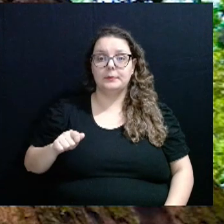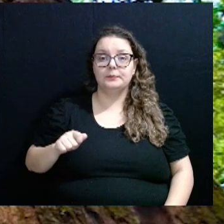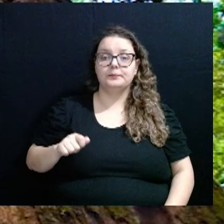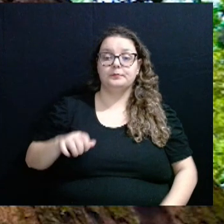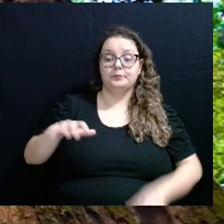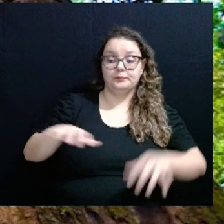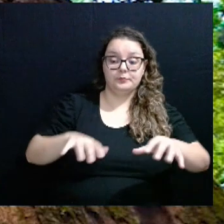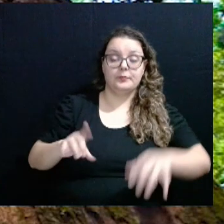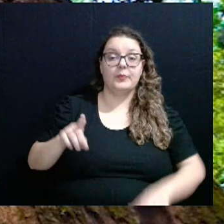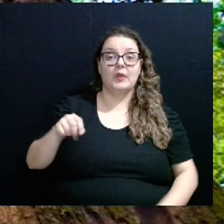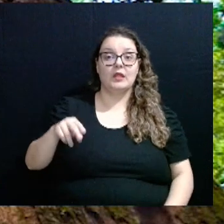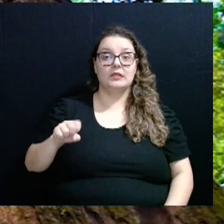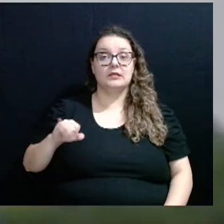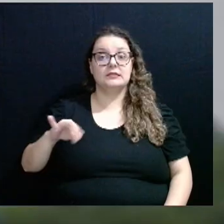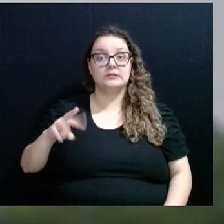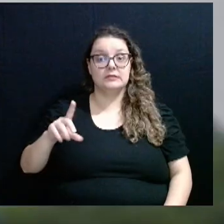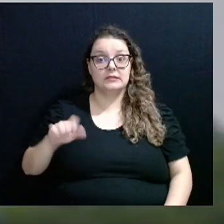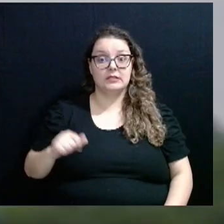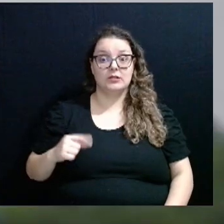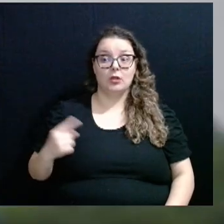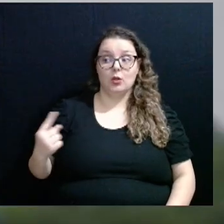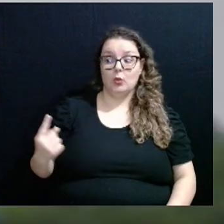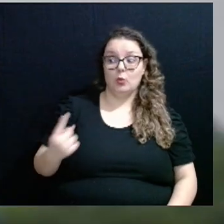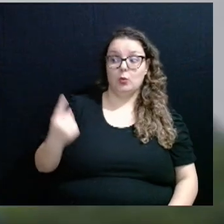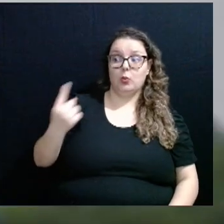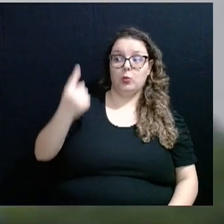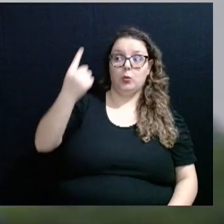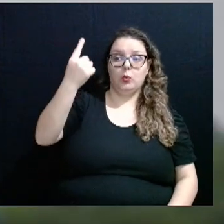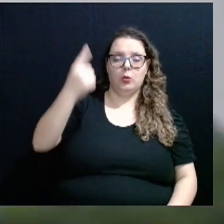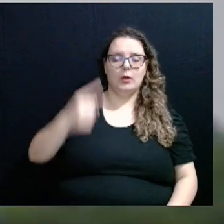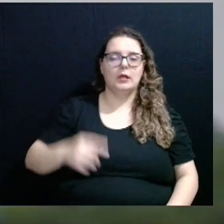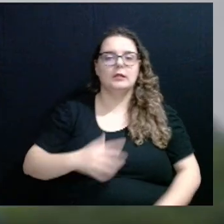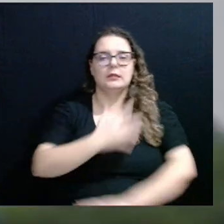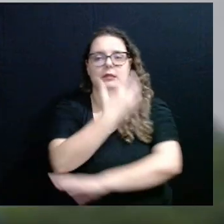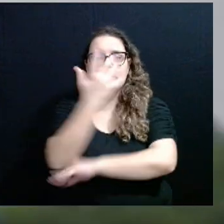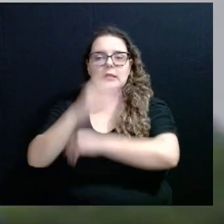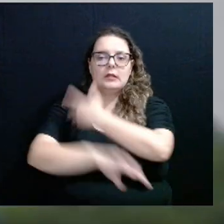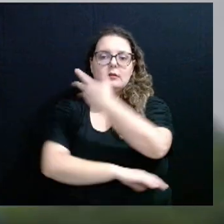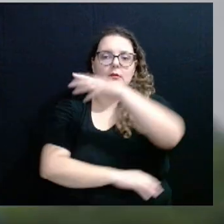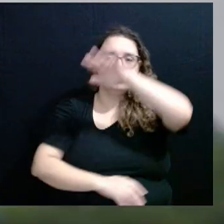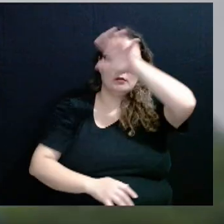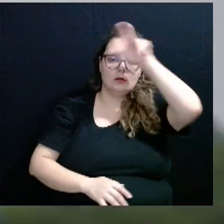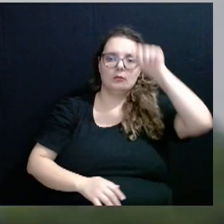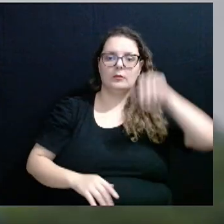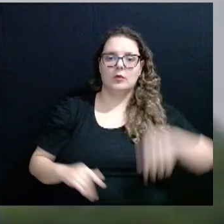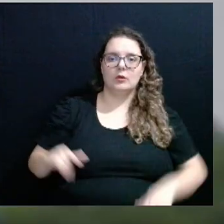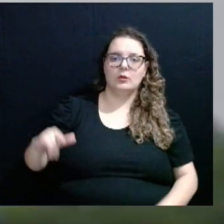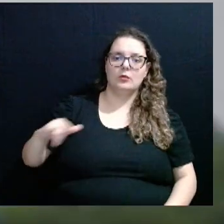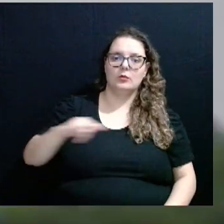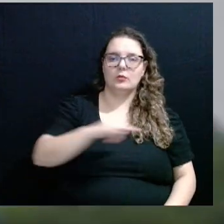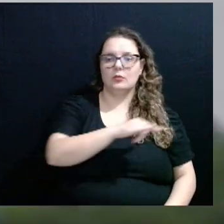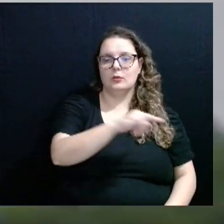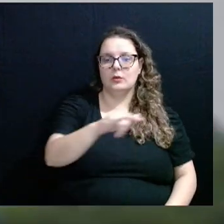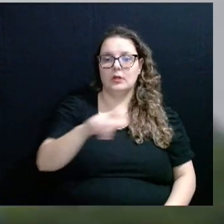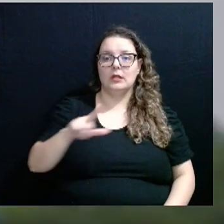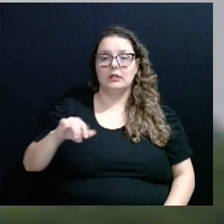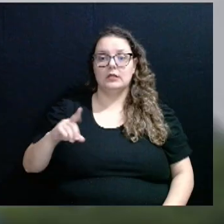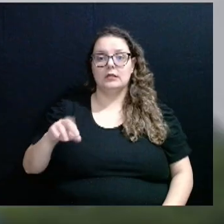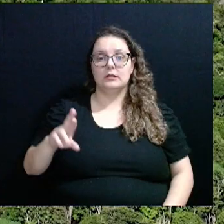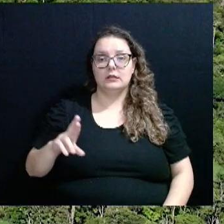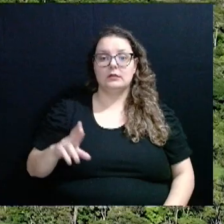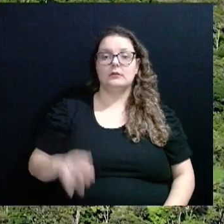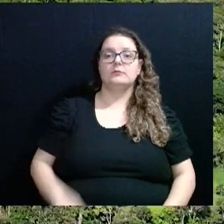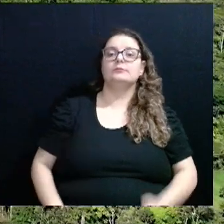de Árvores Gigantes na Amazônia utilizou o sensoriamento remoto por lidar, que é Light Detection and